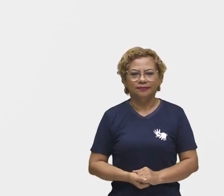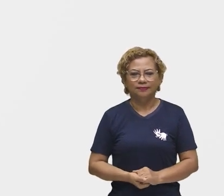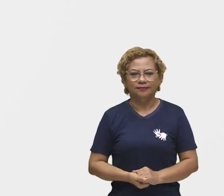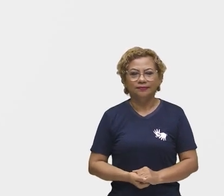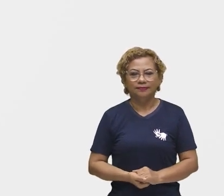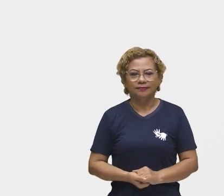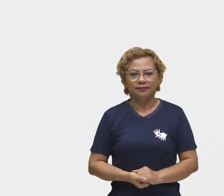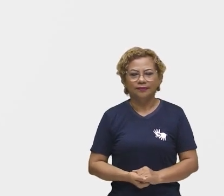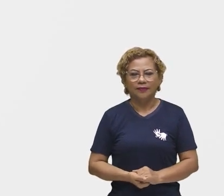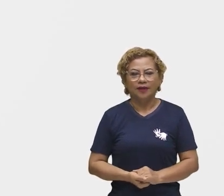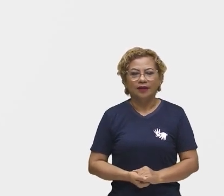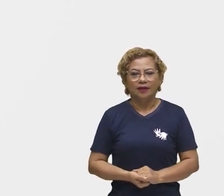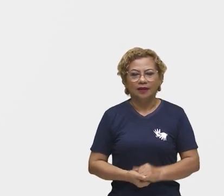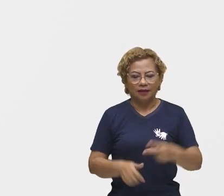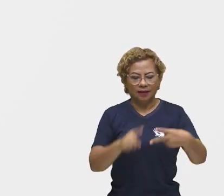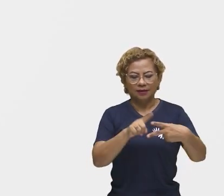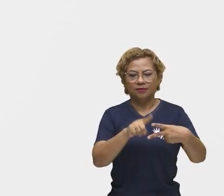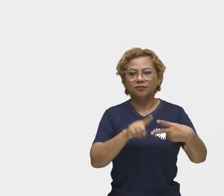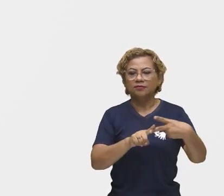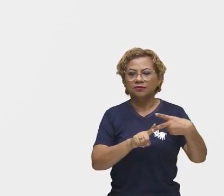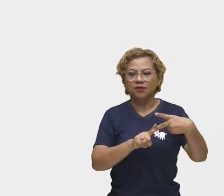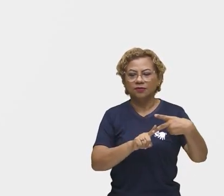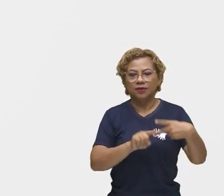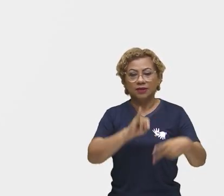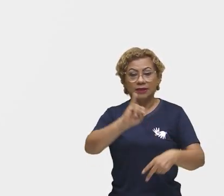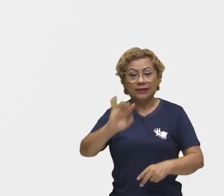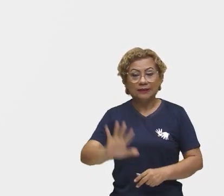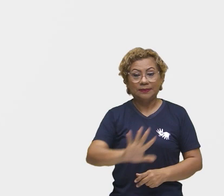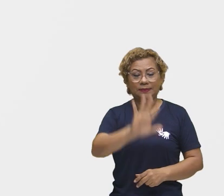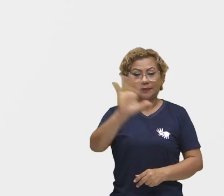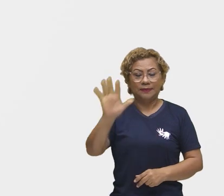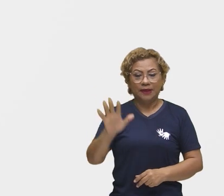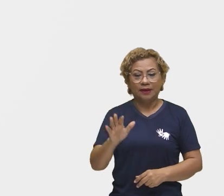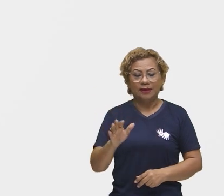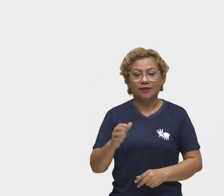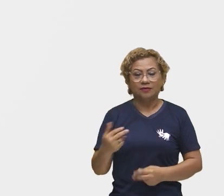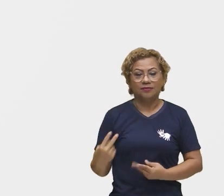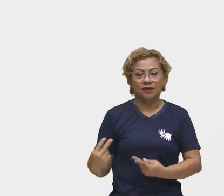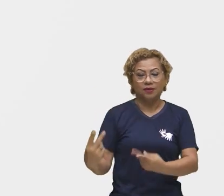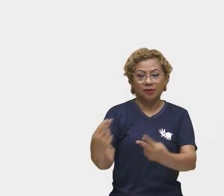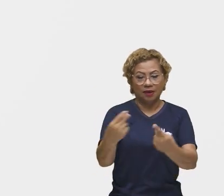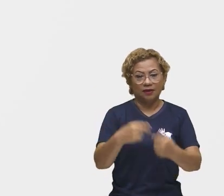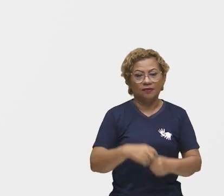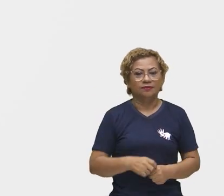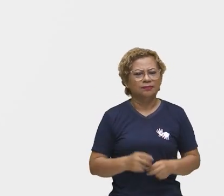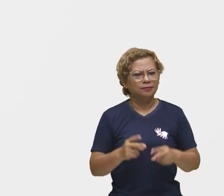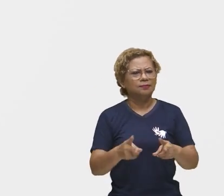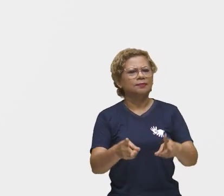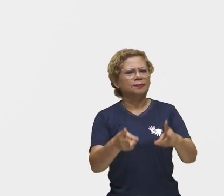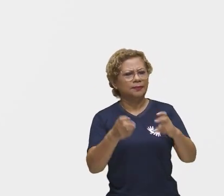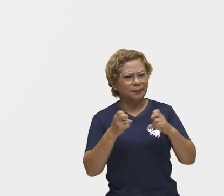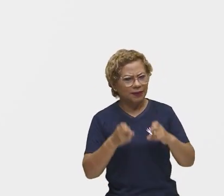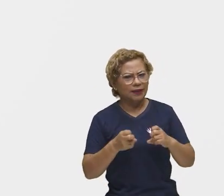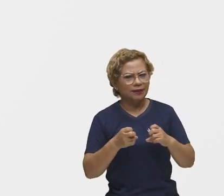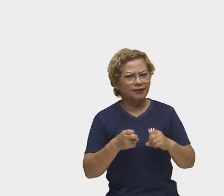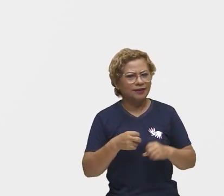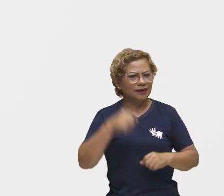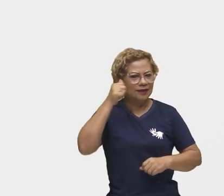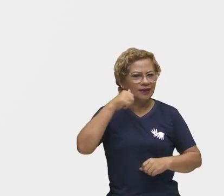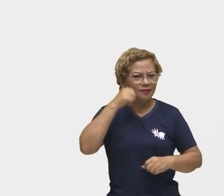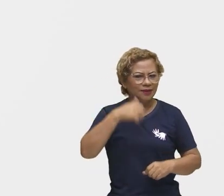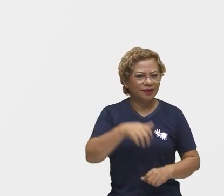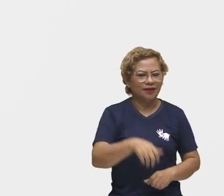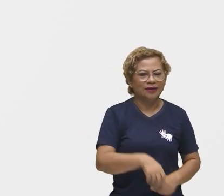O que essas imagens têm em comum? A gente tem aí uma moça, né, na recepção de um hotel e do lado a gente tem o